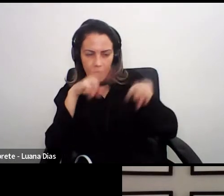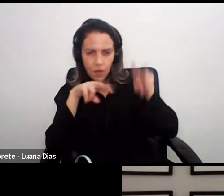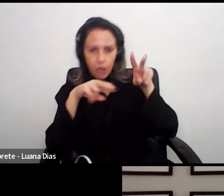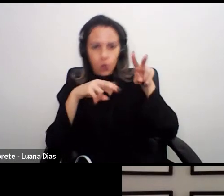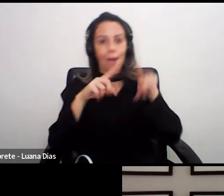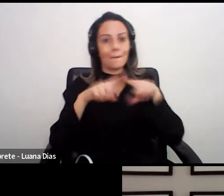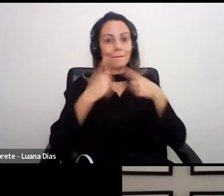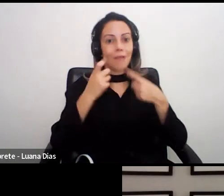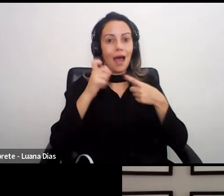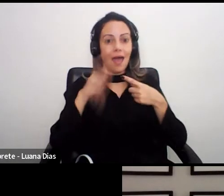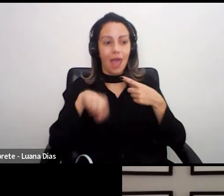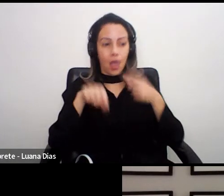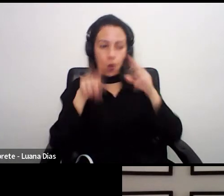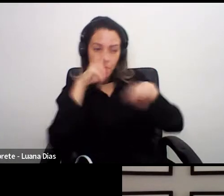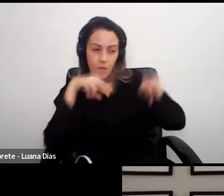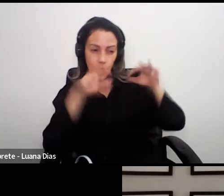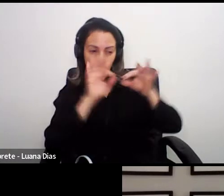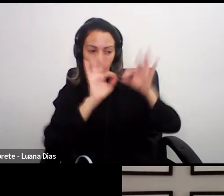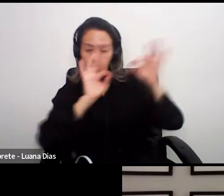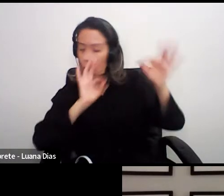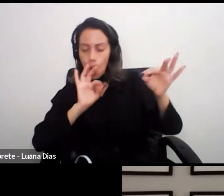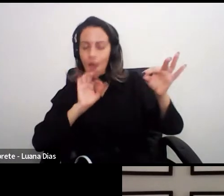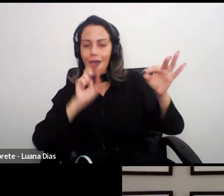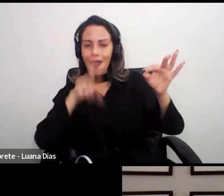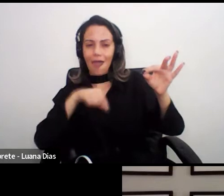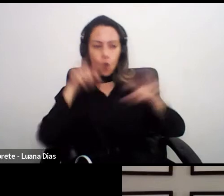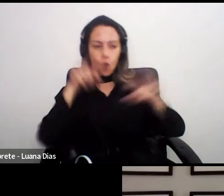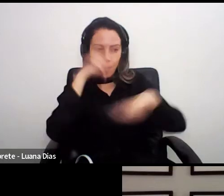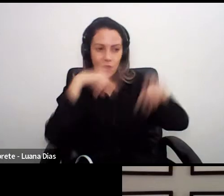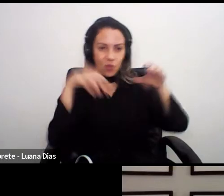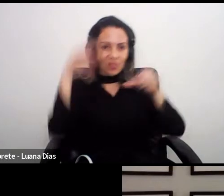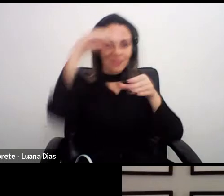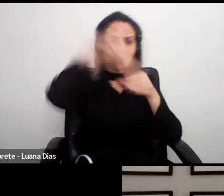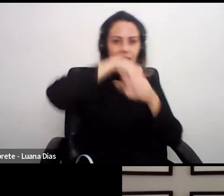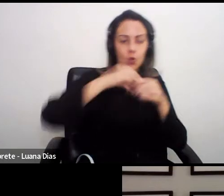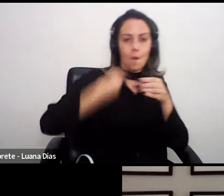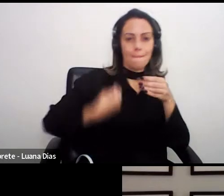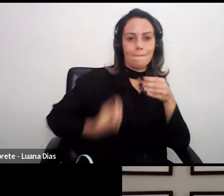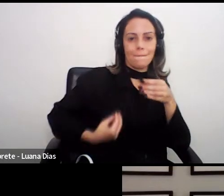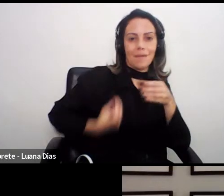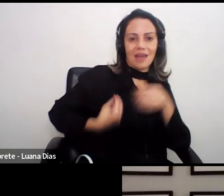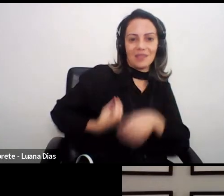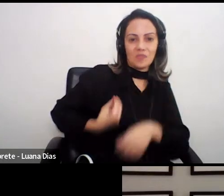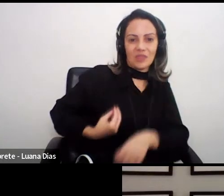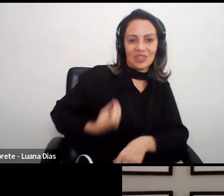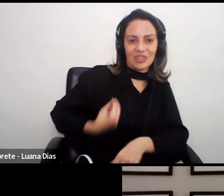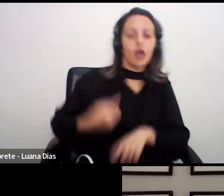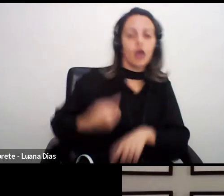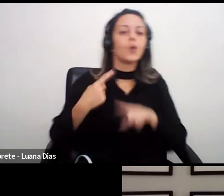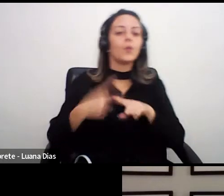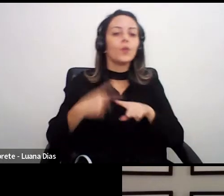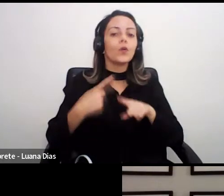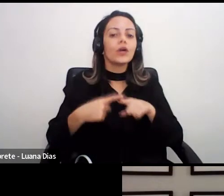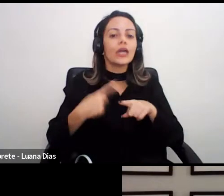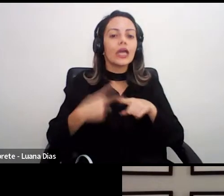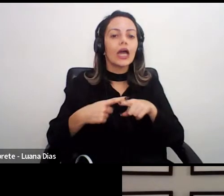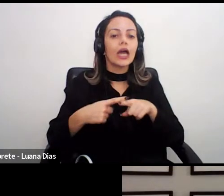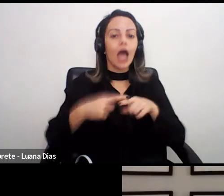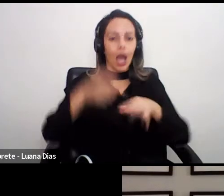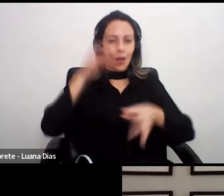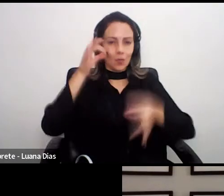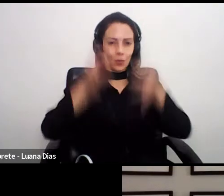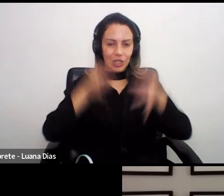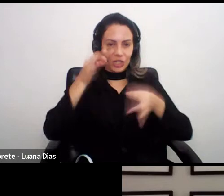participantes. Eu fui uma observadora participante. E por quê? Porque, na verdade, a política judiciária da